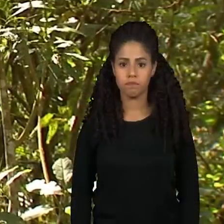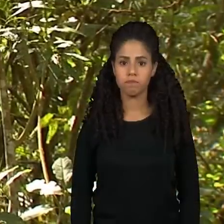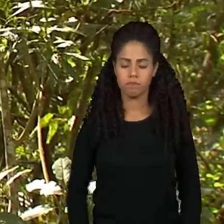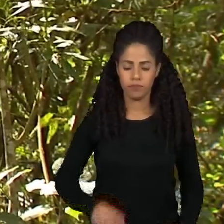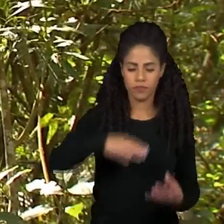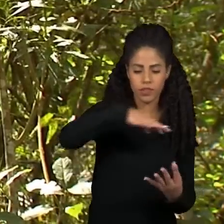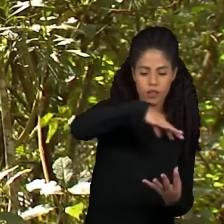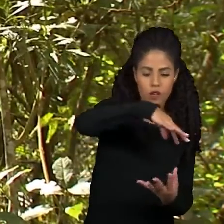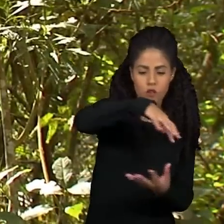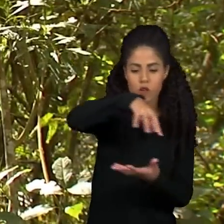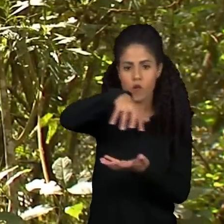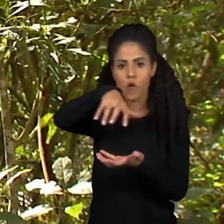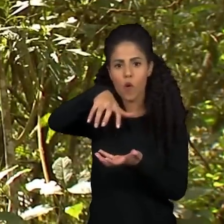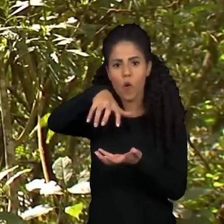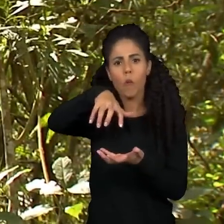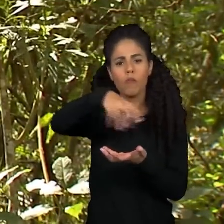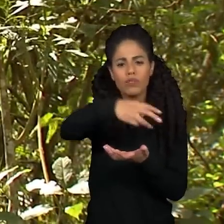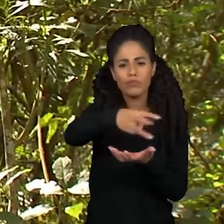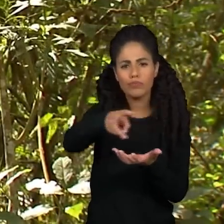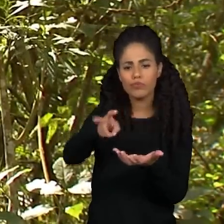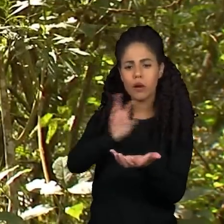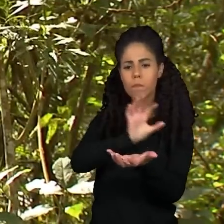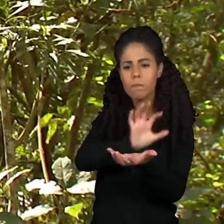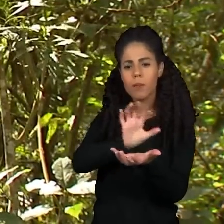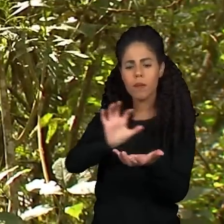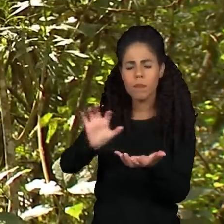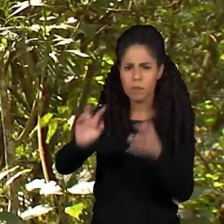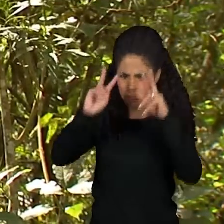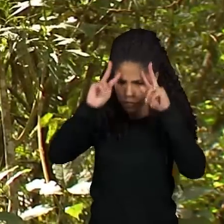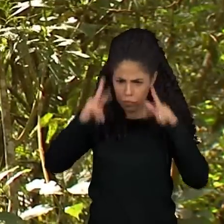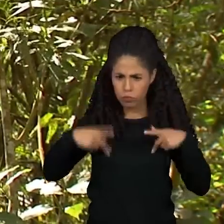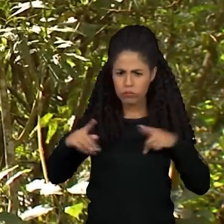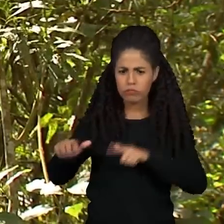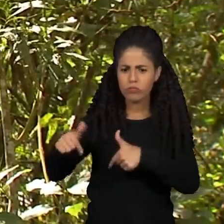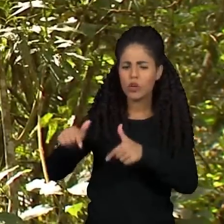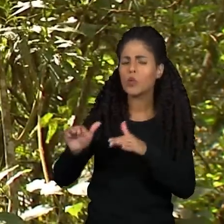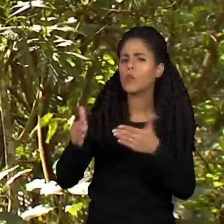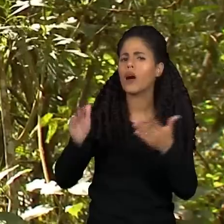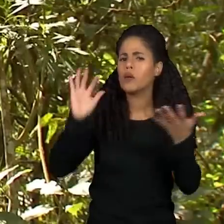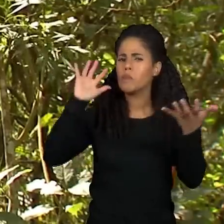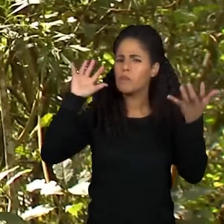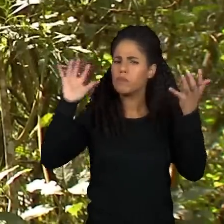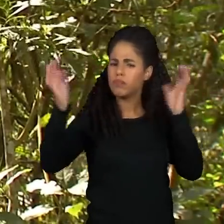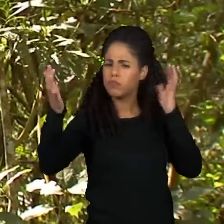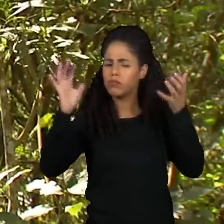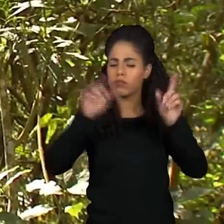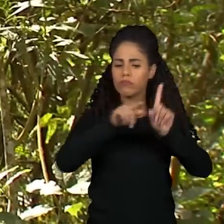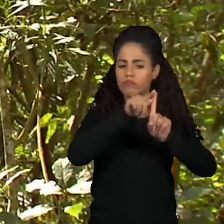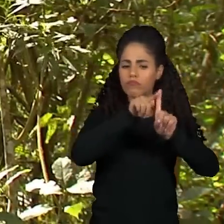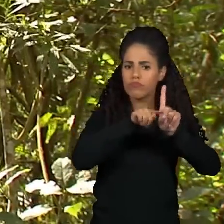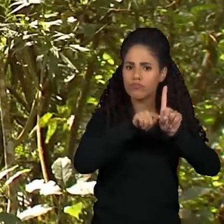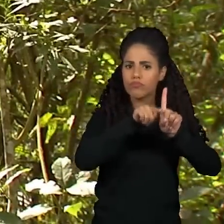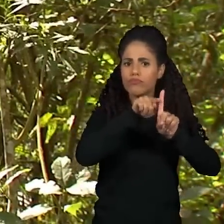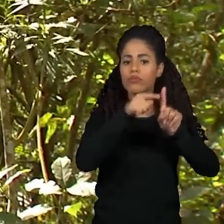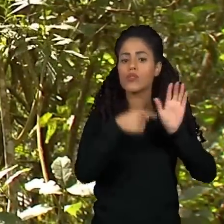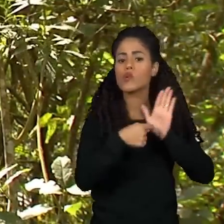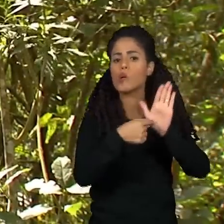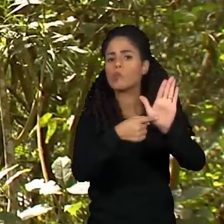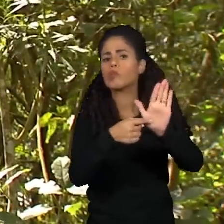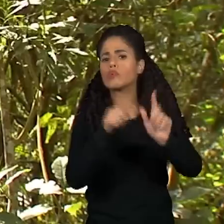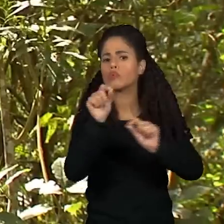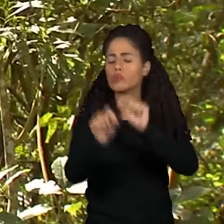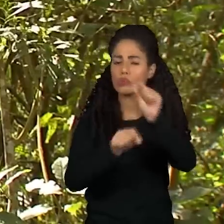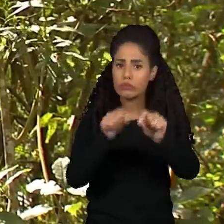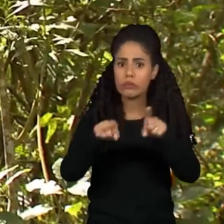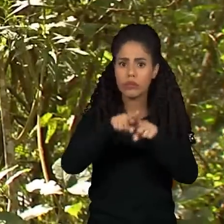humanidade é capaz de causar graves impactos ao planeta. Mudou o clima global e agora uma pesquisa mostra que alterou até